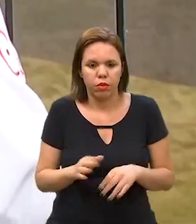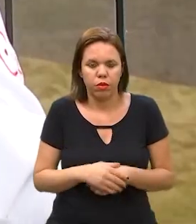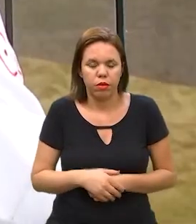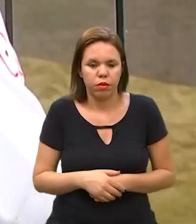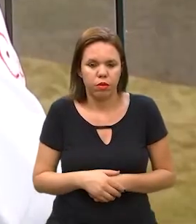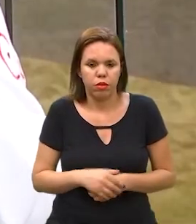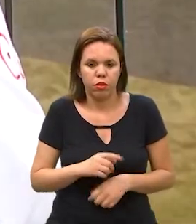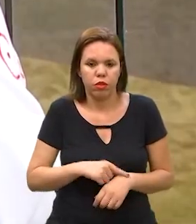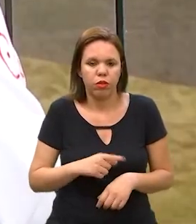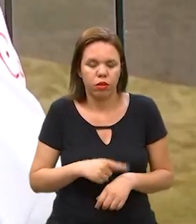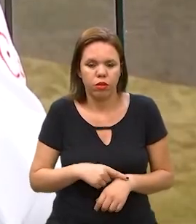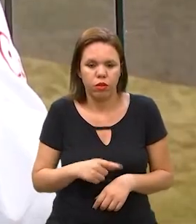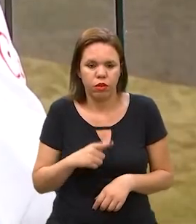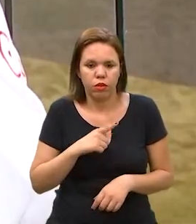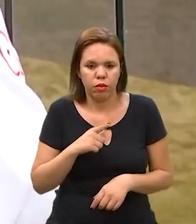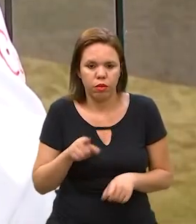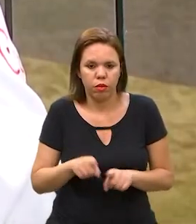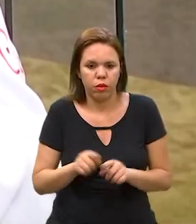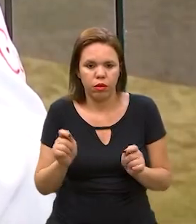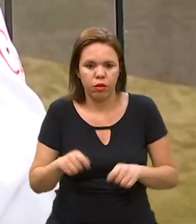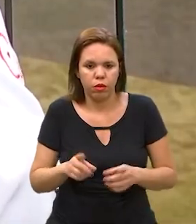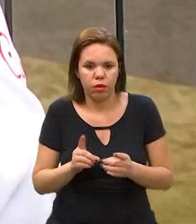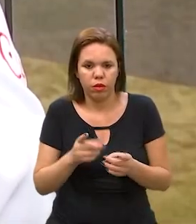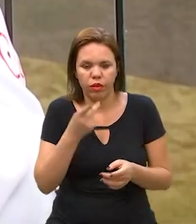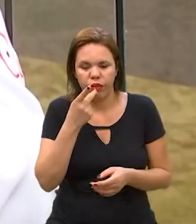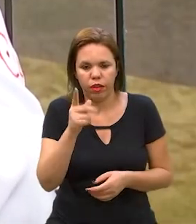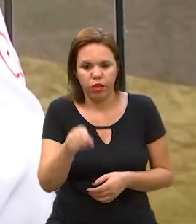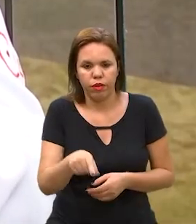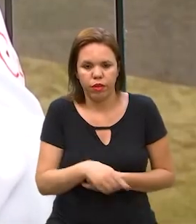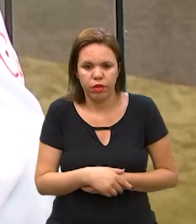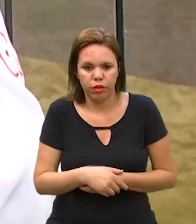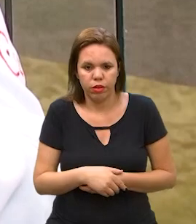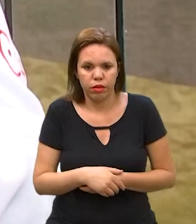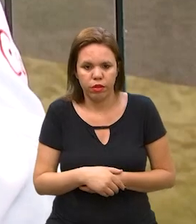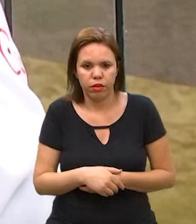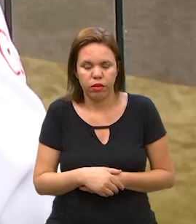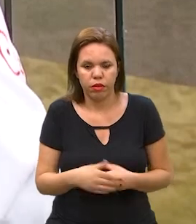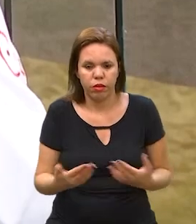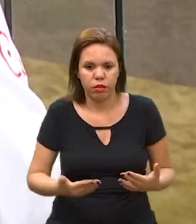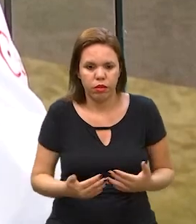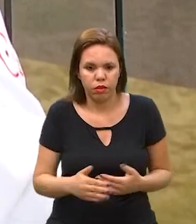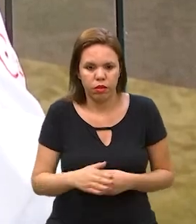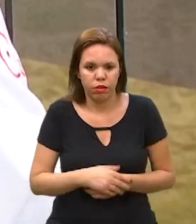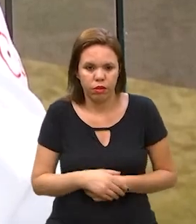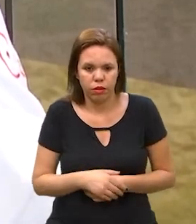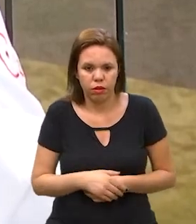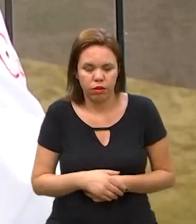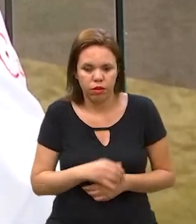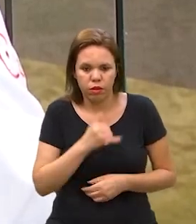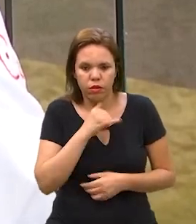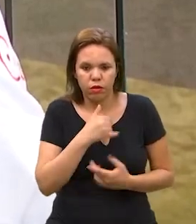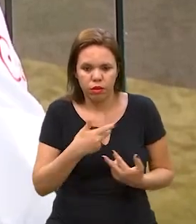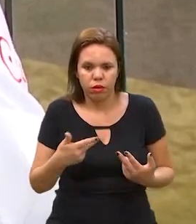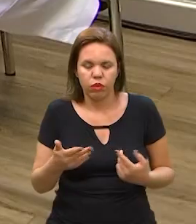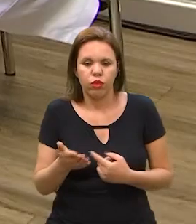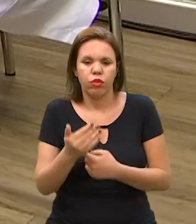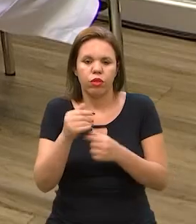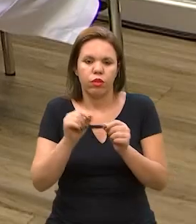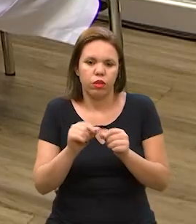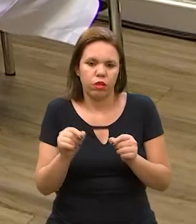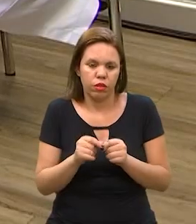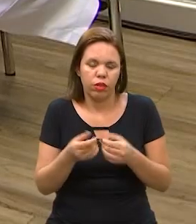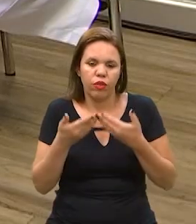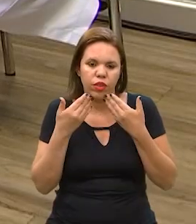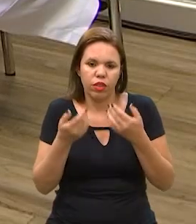estar disponível para o horário que ele também pode estar falando com você. Entendi. Agora com esses meios eletrônicos